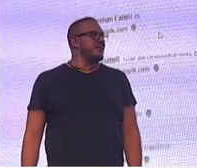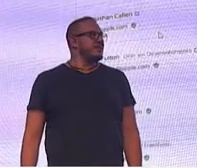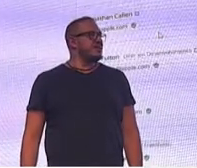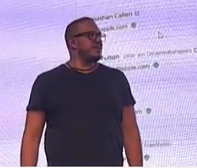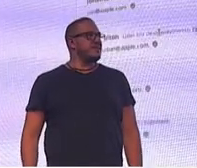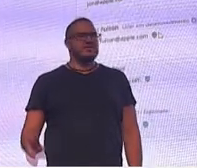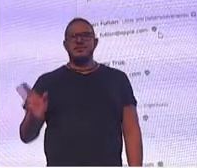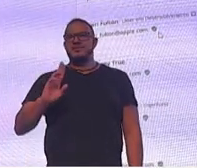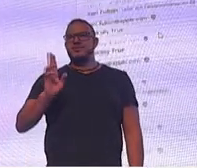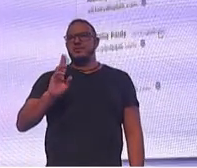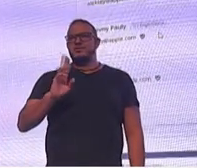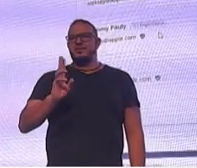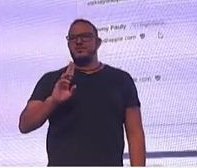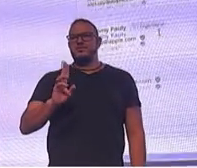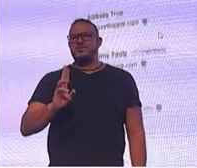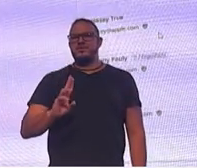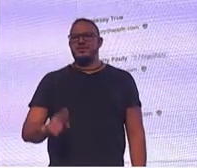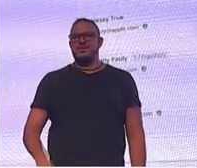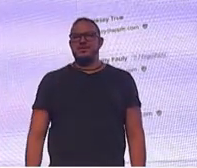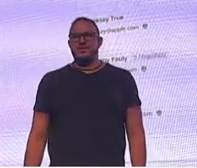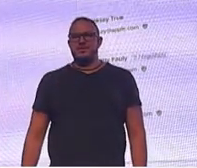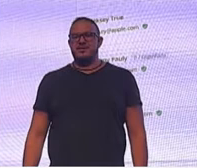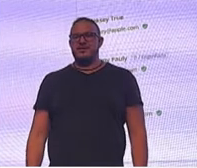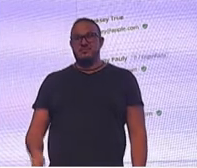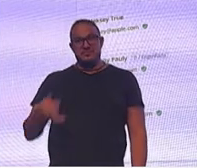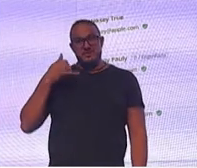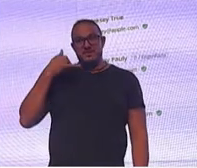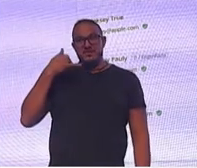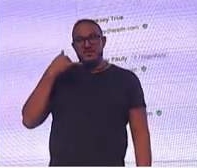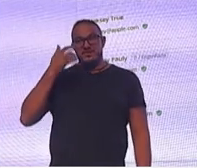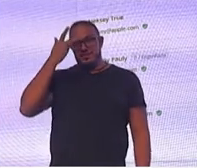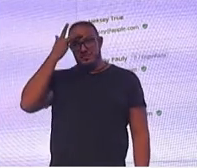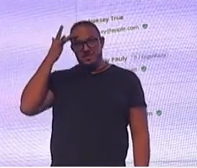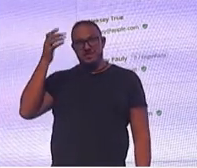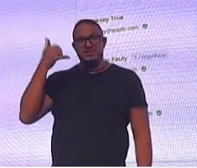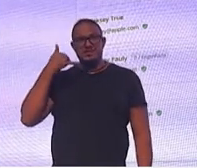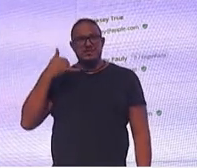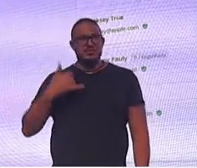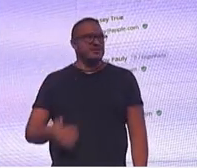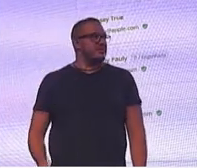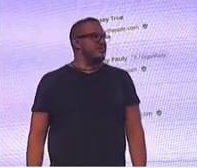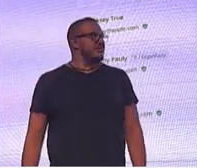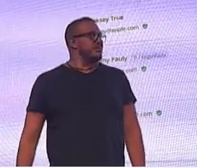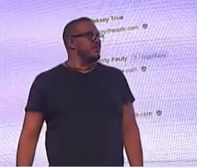Liva, Brad, Dom, Twitter, telefone, ó, da pessoa aqui, mais um